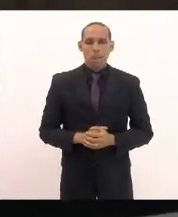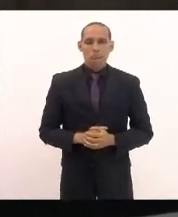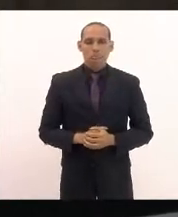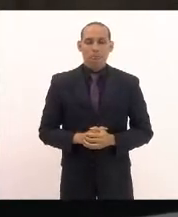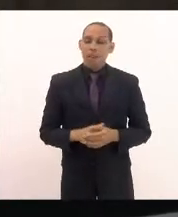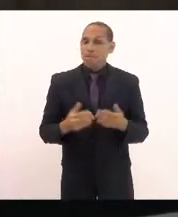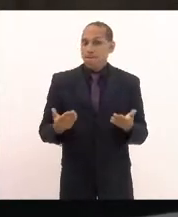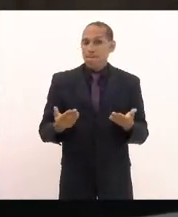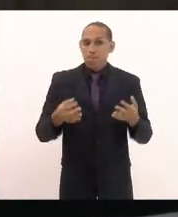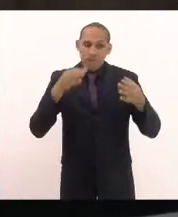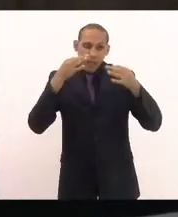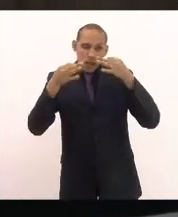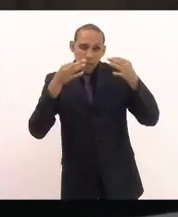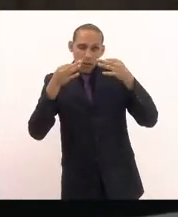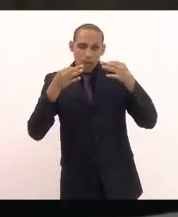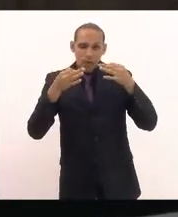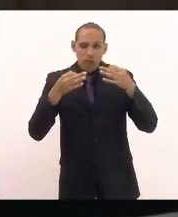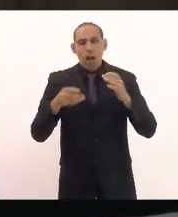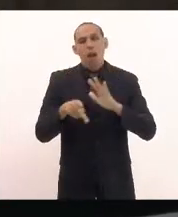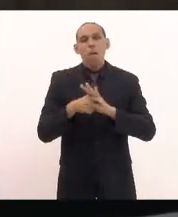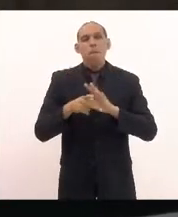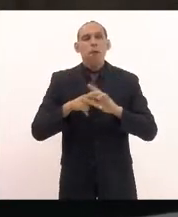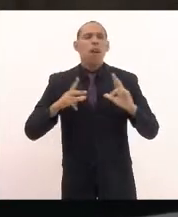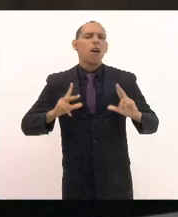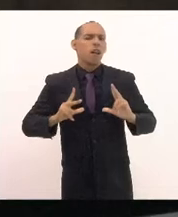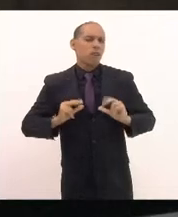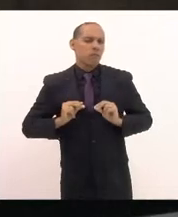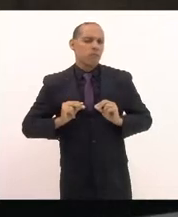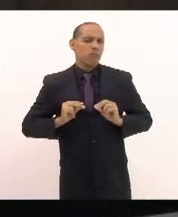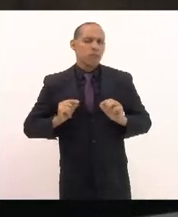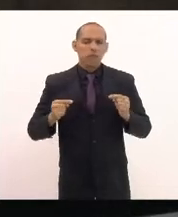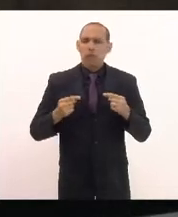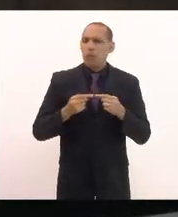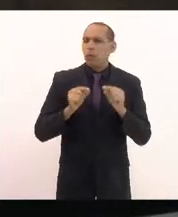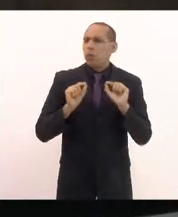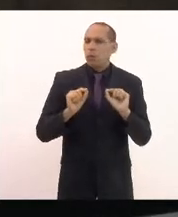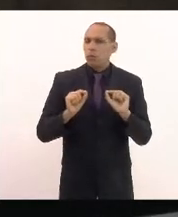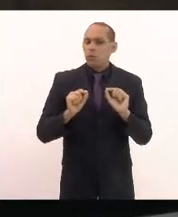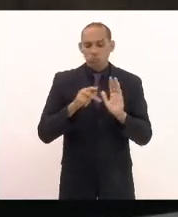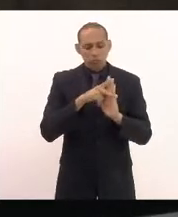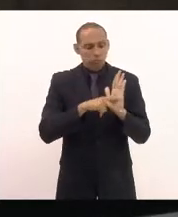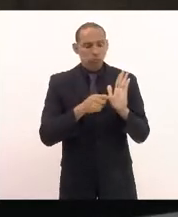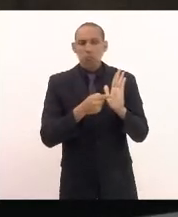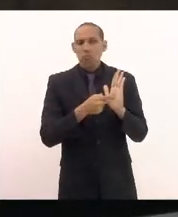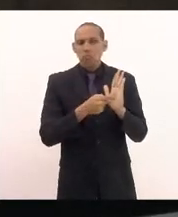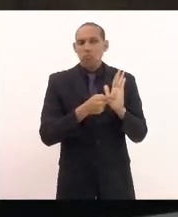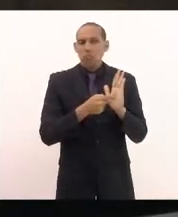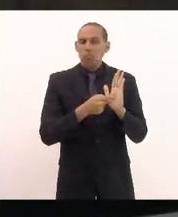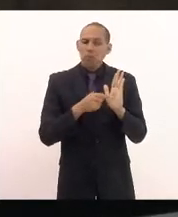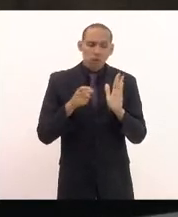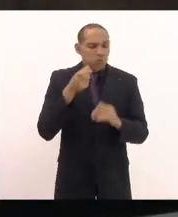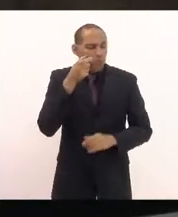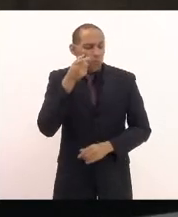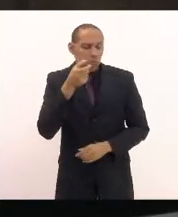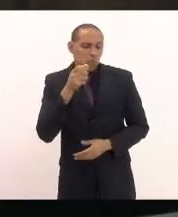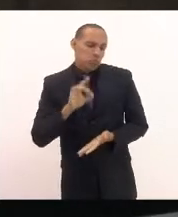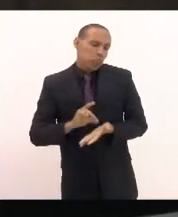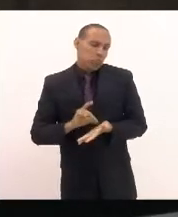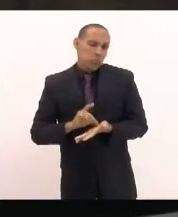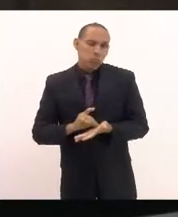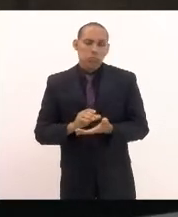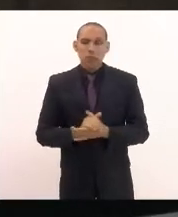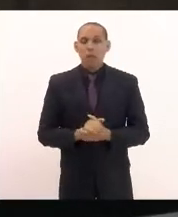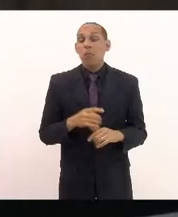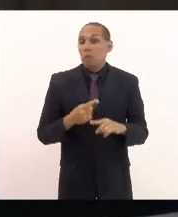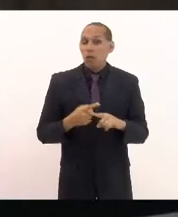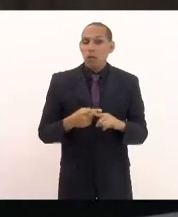Sobre o ponto de vista do mérito, se trata de um projeto em tese interessante, porque